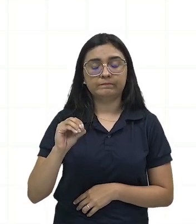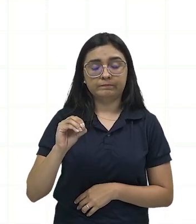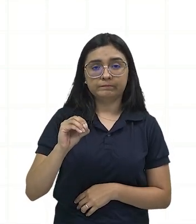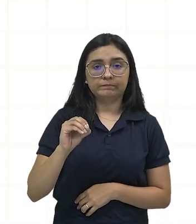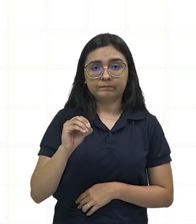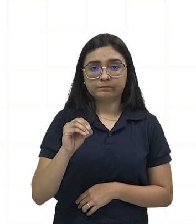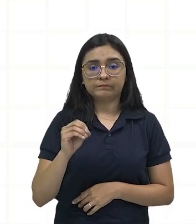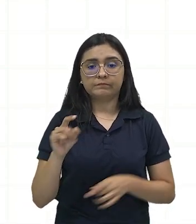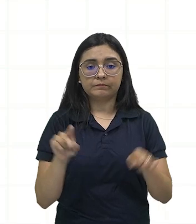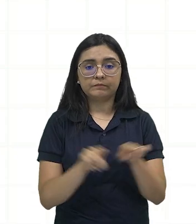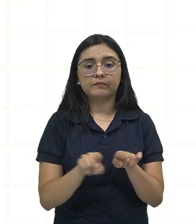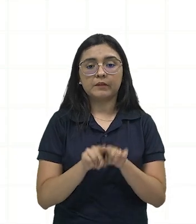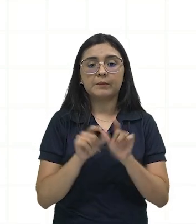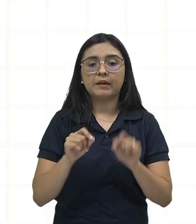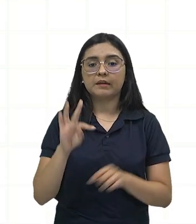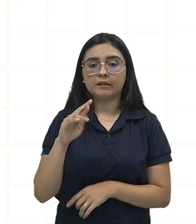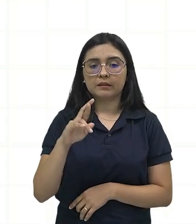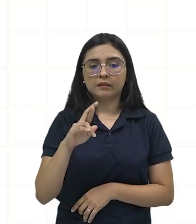e da